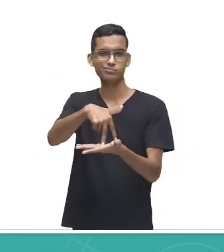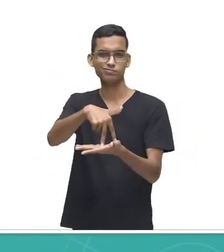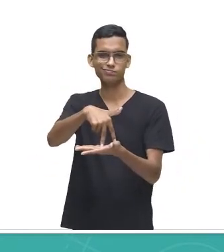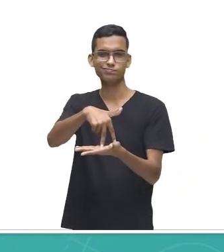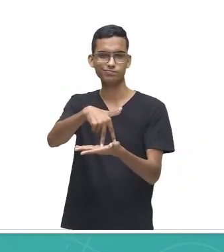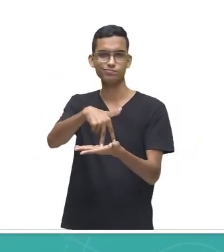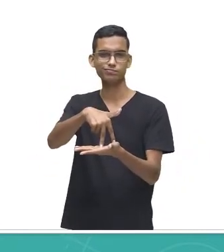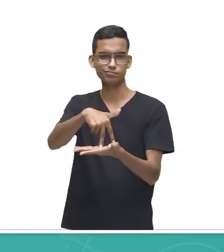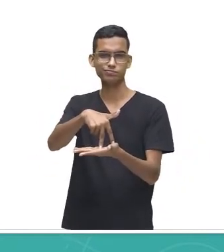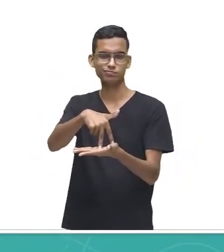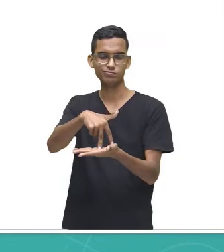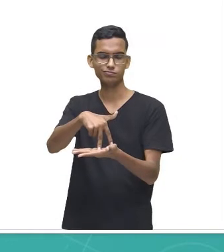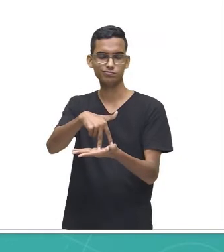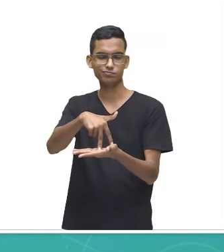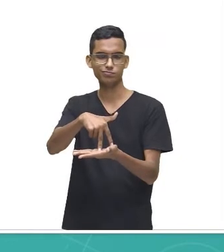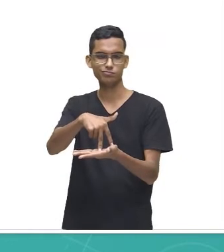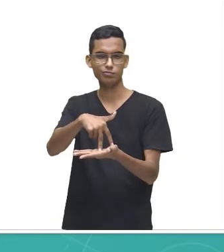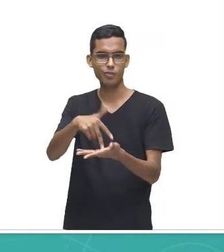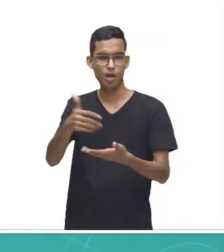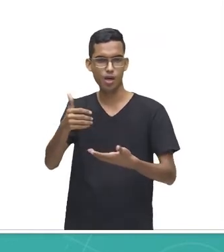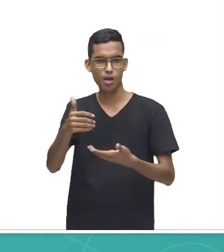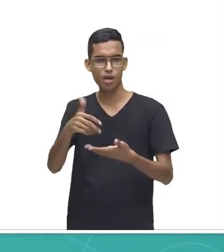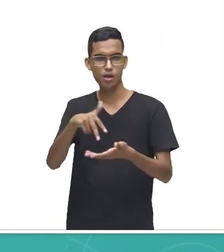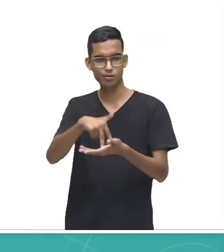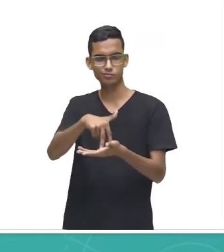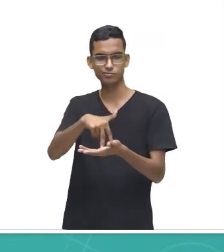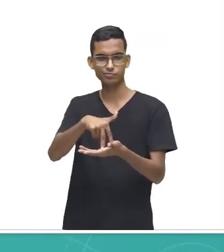da modernidade.